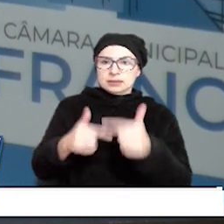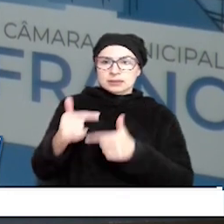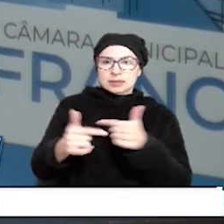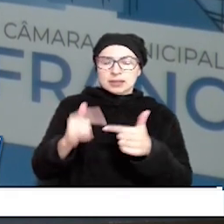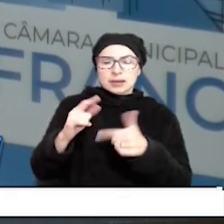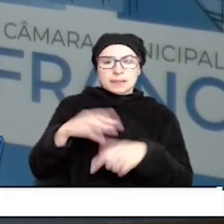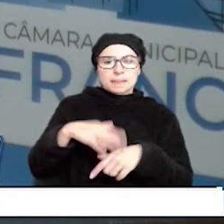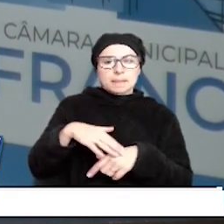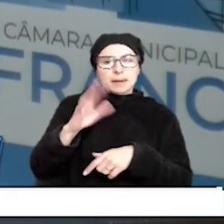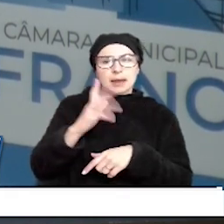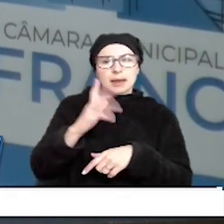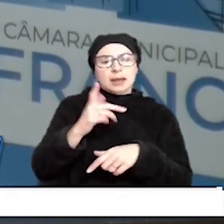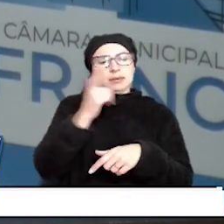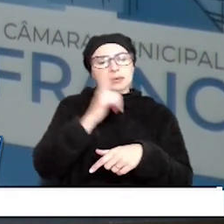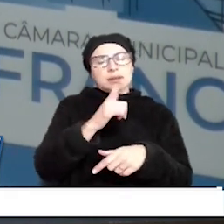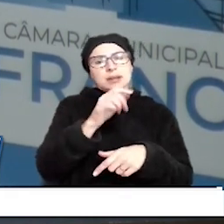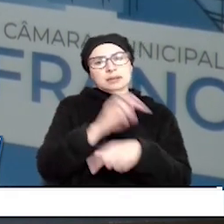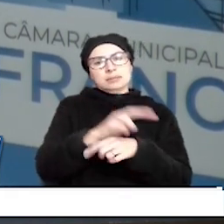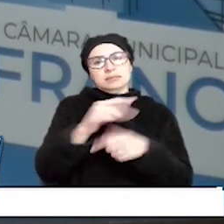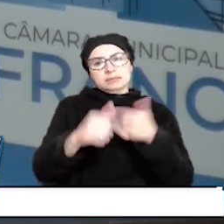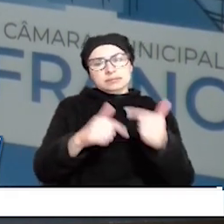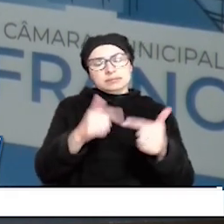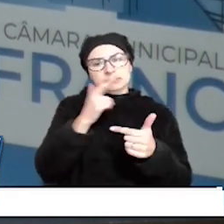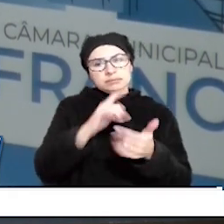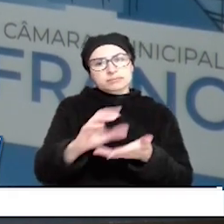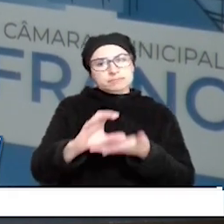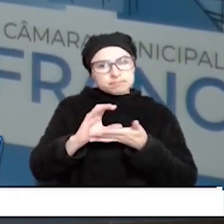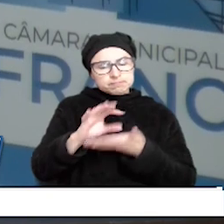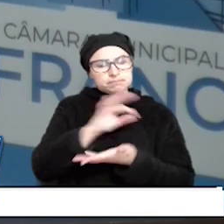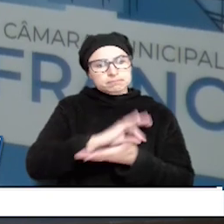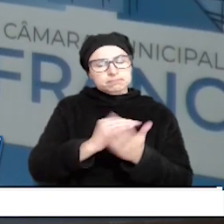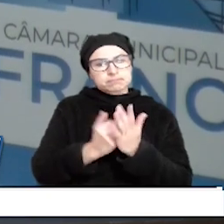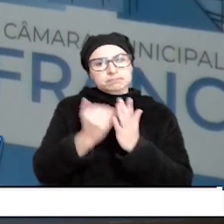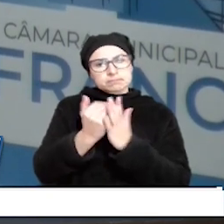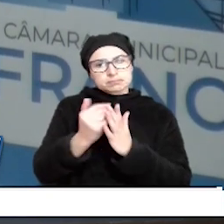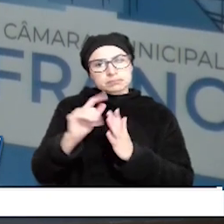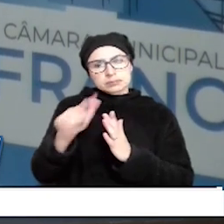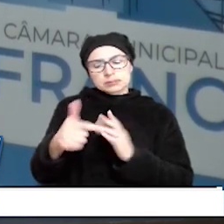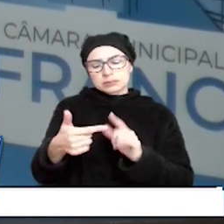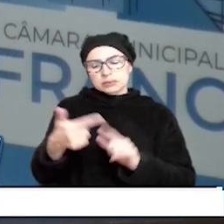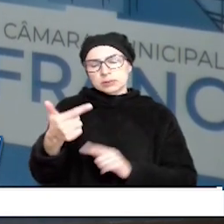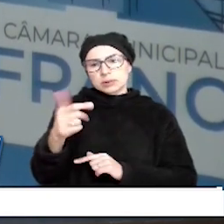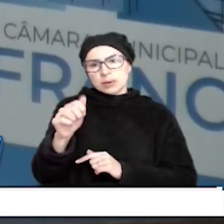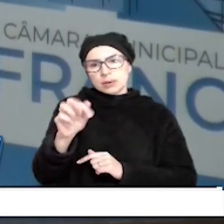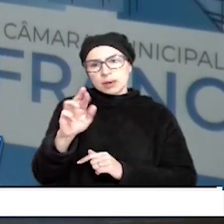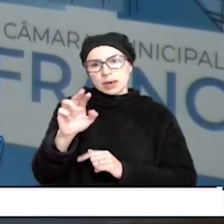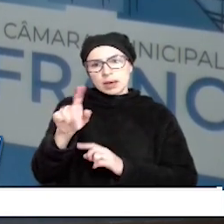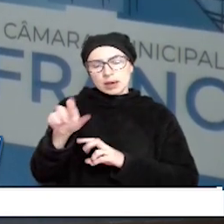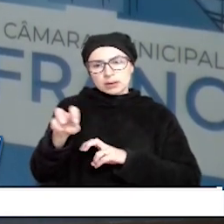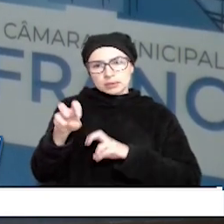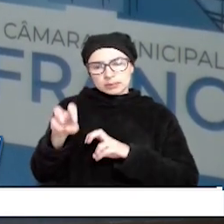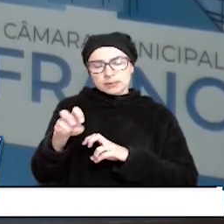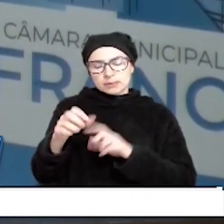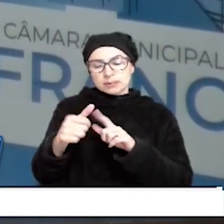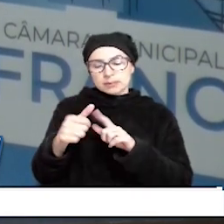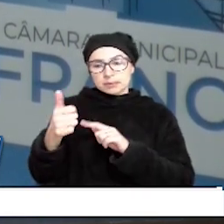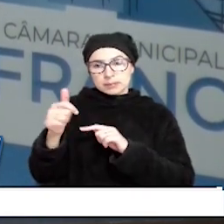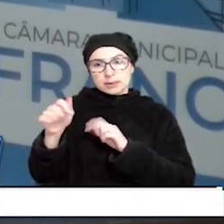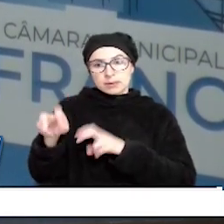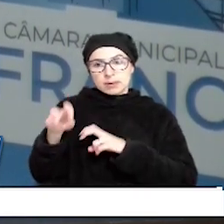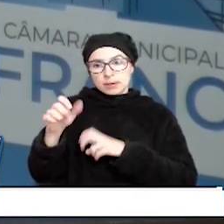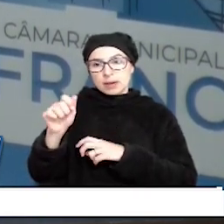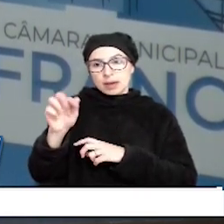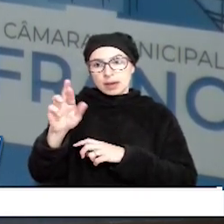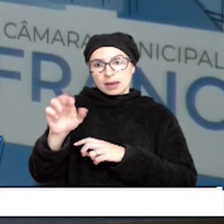mais emprega no país, é o que mais gera receita hoje, depois do agronegócio. Então,